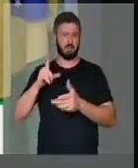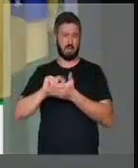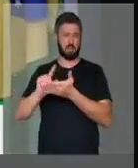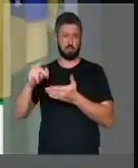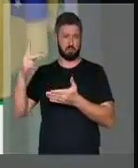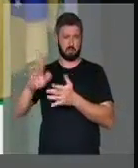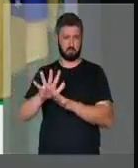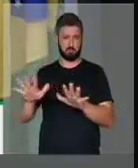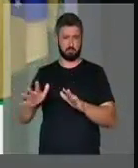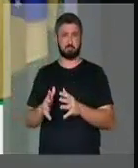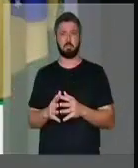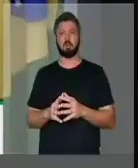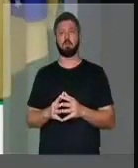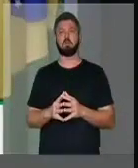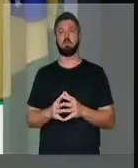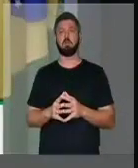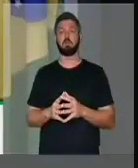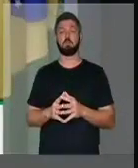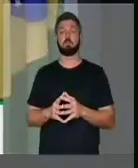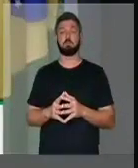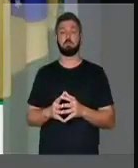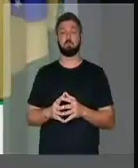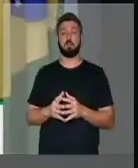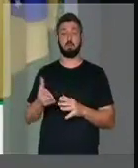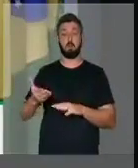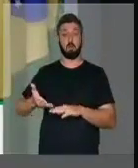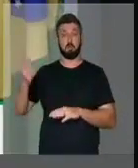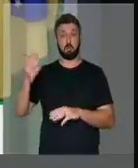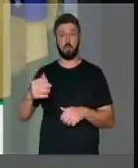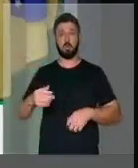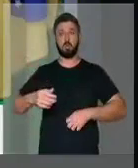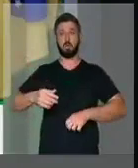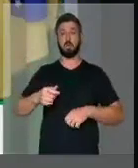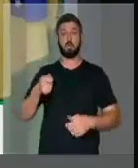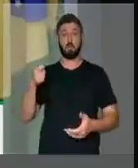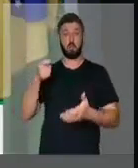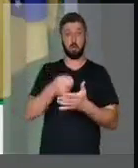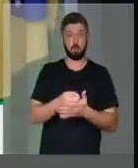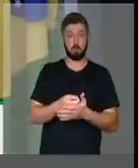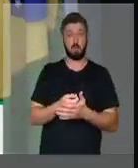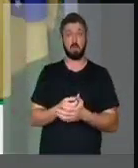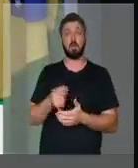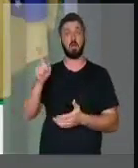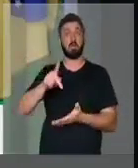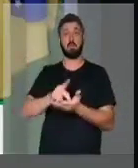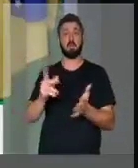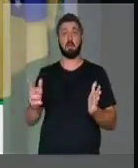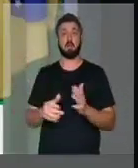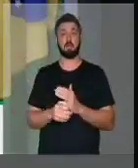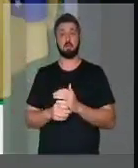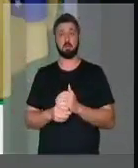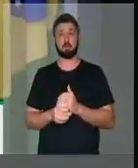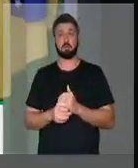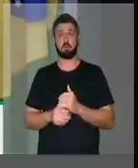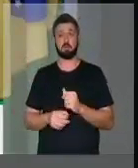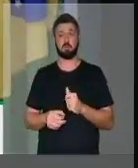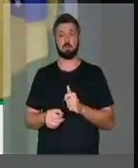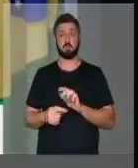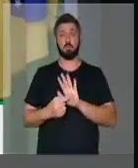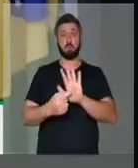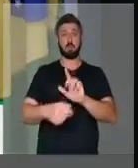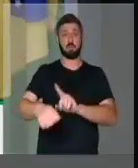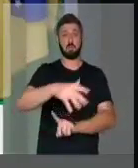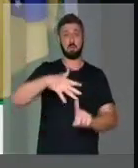artigos, das suas reflexões, no momento que se impõe, é a verdade. Transmitir para